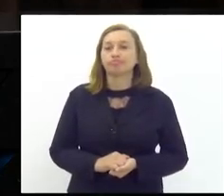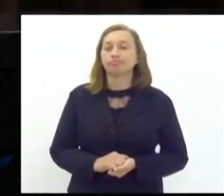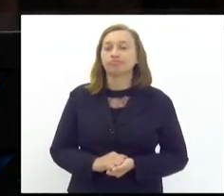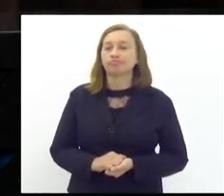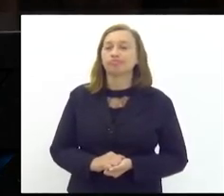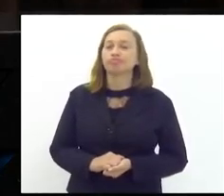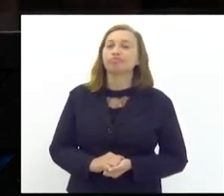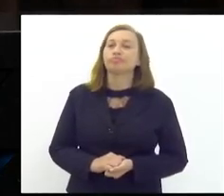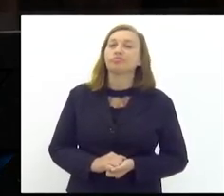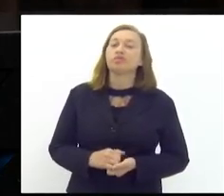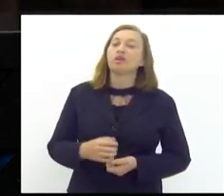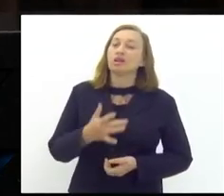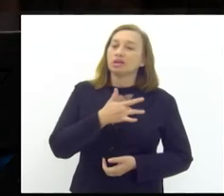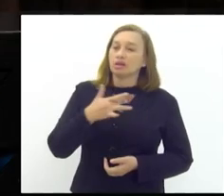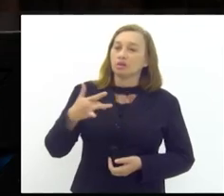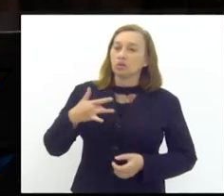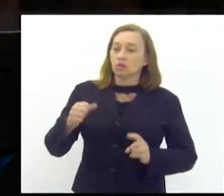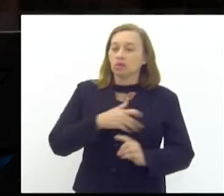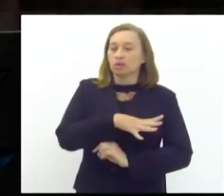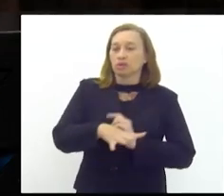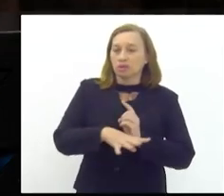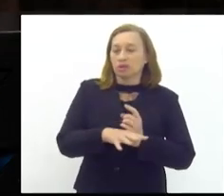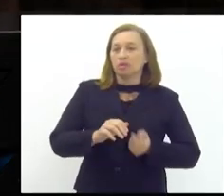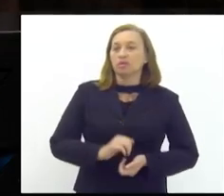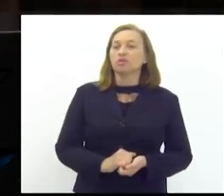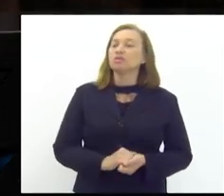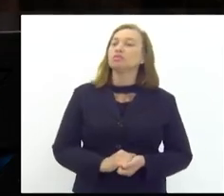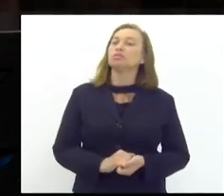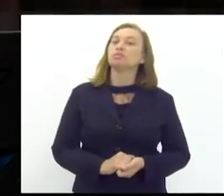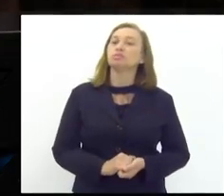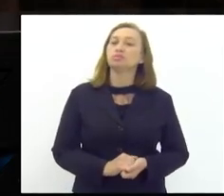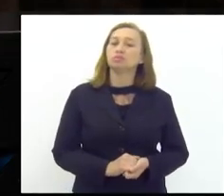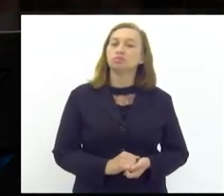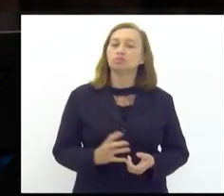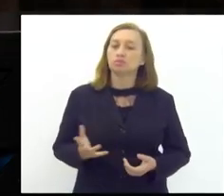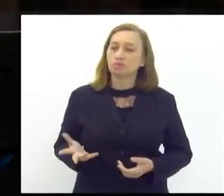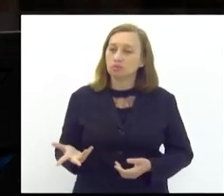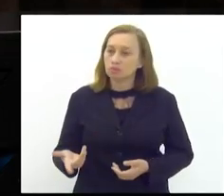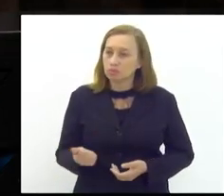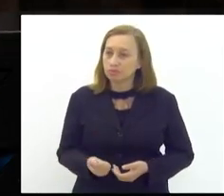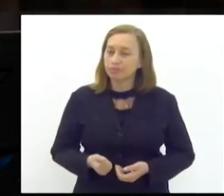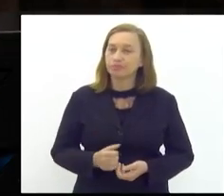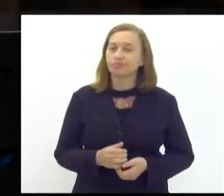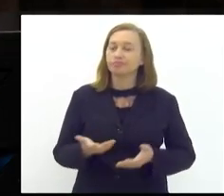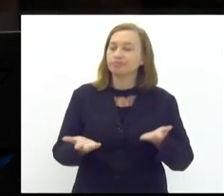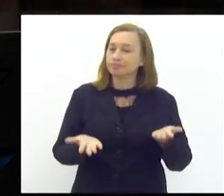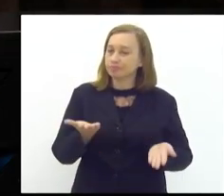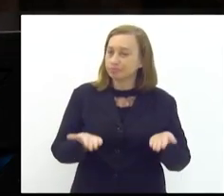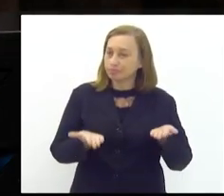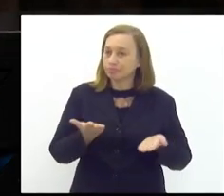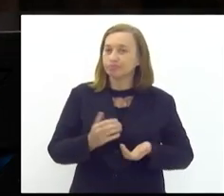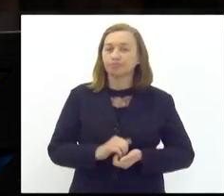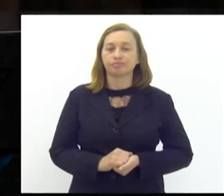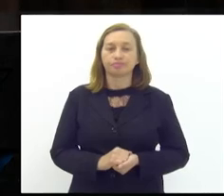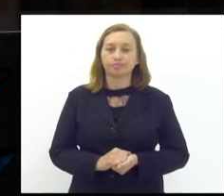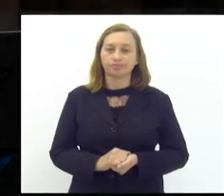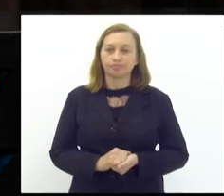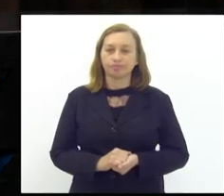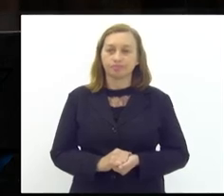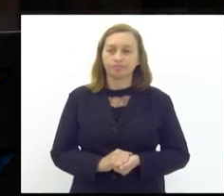do bem-estar Social com sensatez e com o equilíbrio